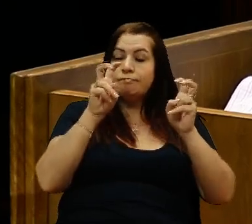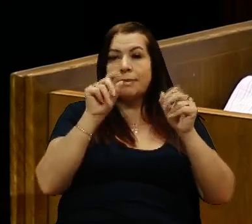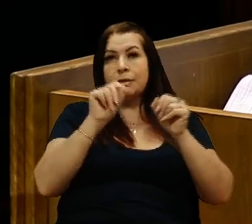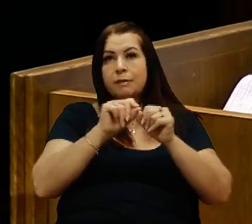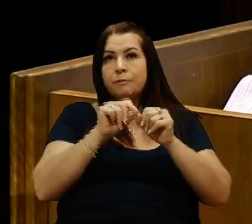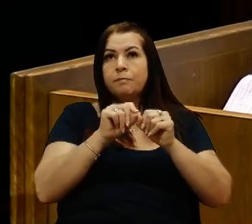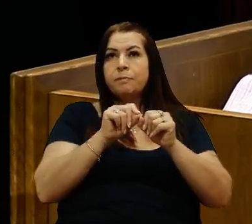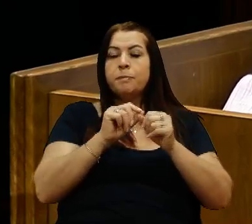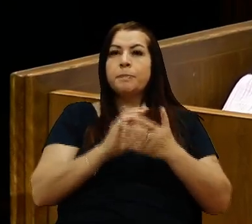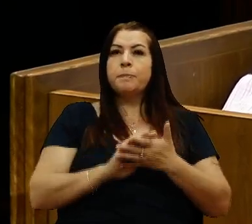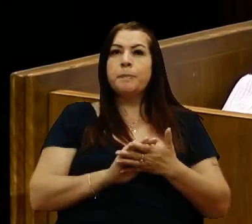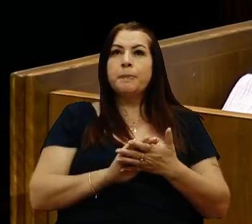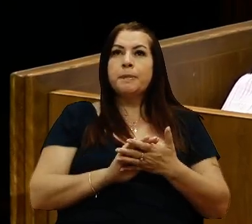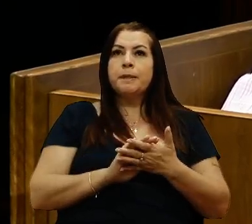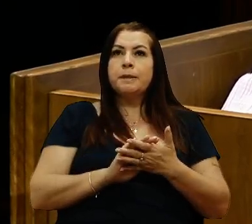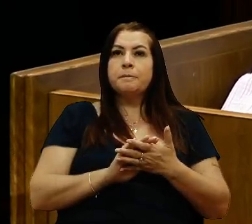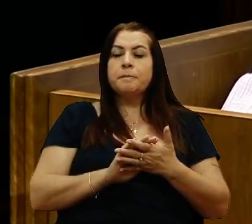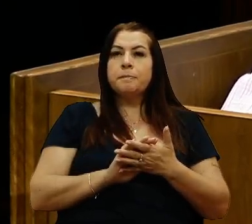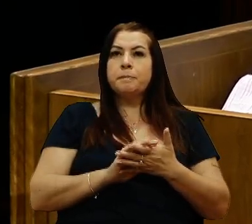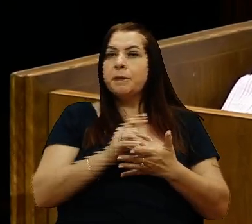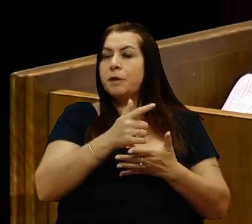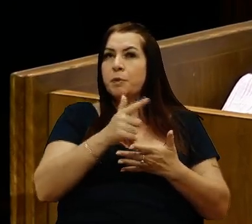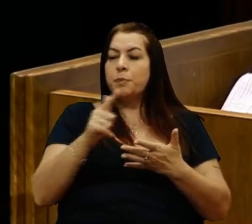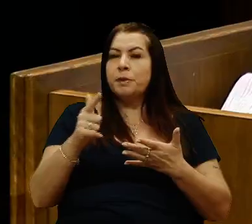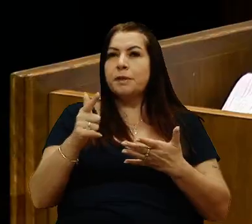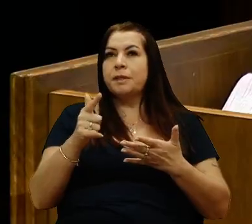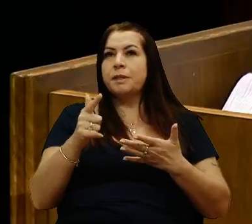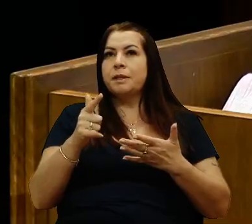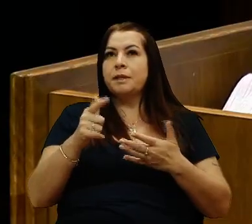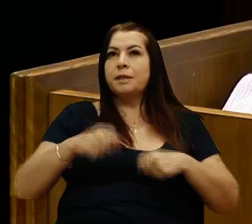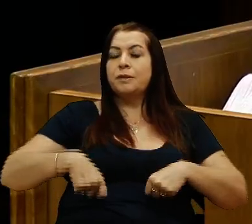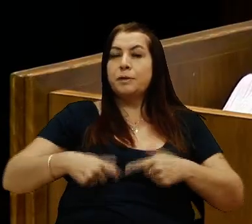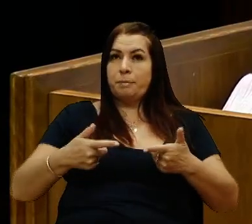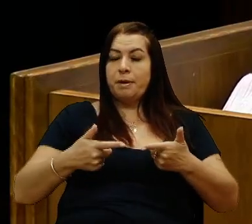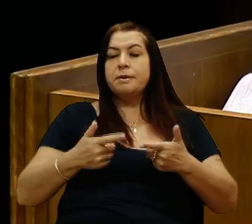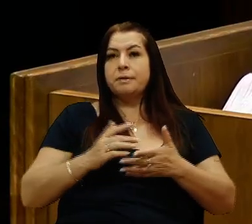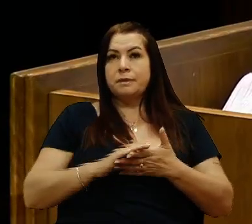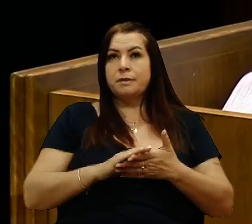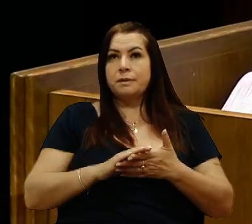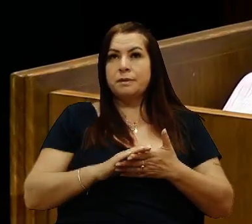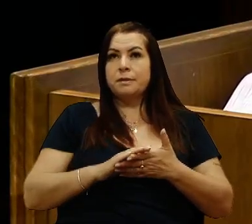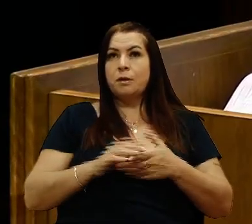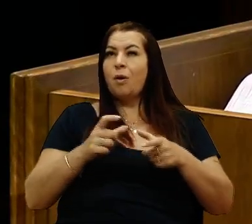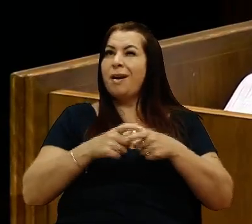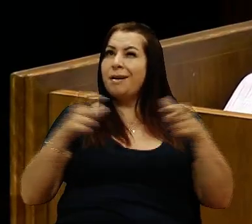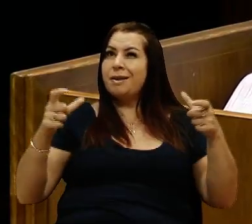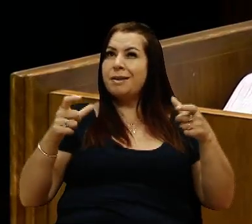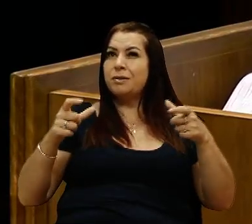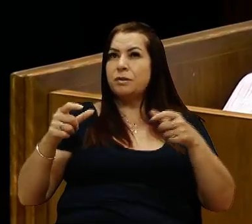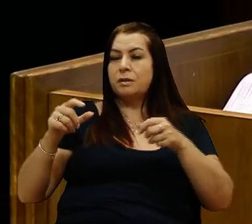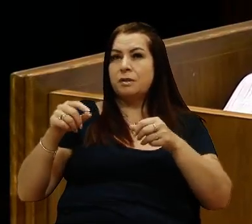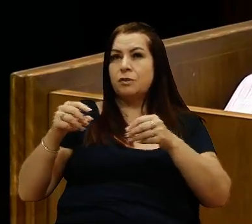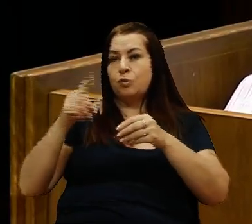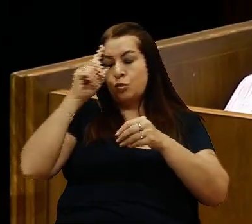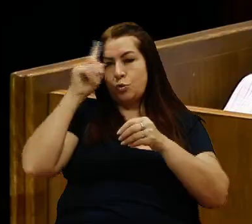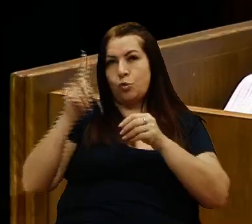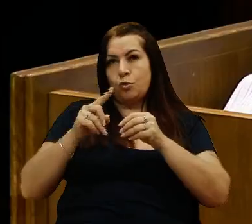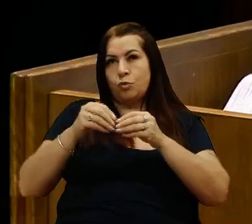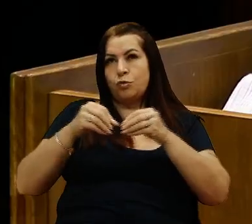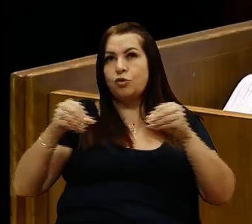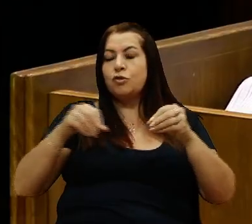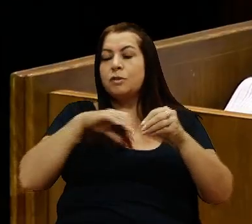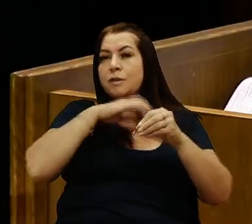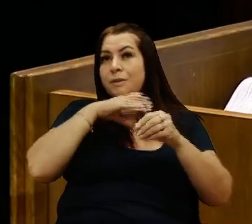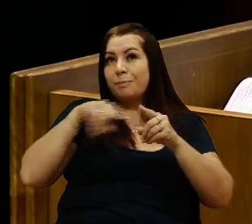para não haver despesas com os grandes latifundiários, O problema todo é